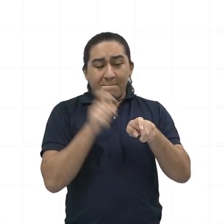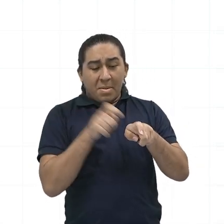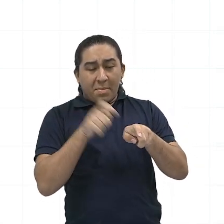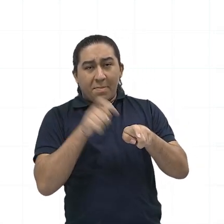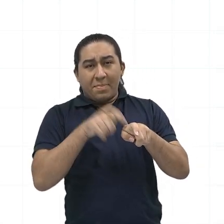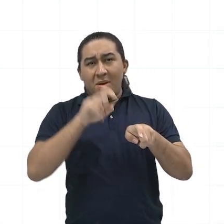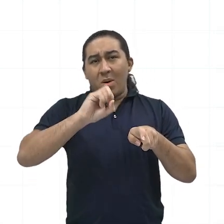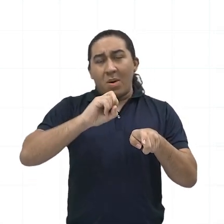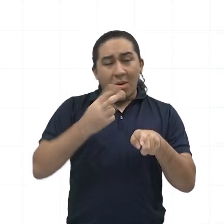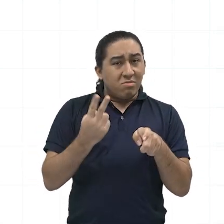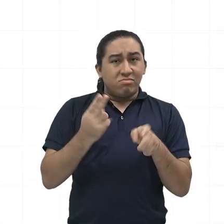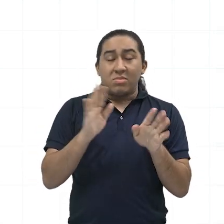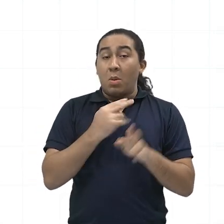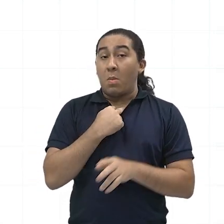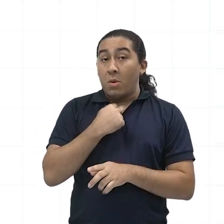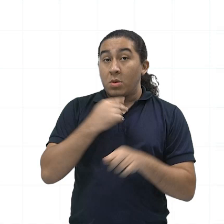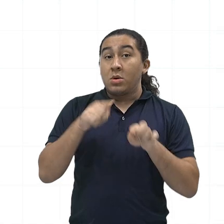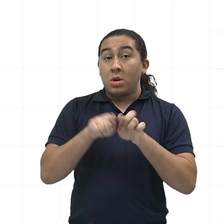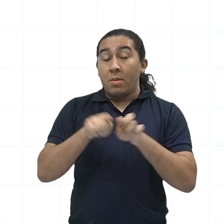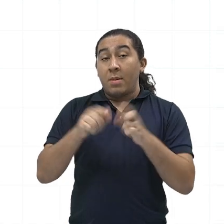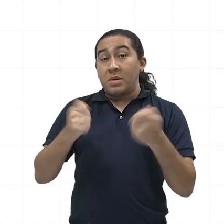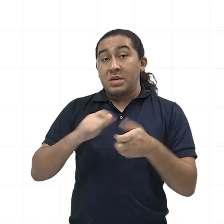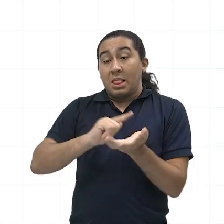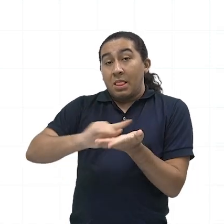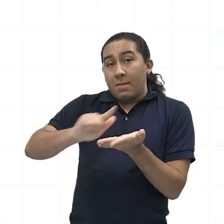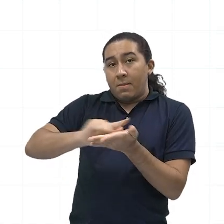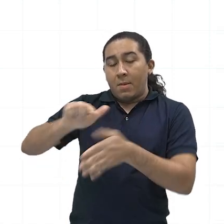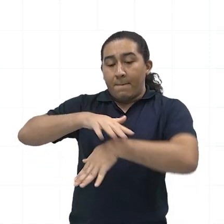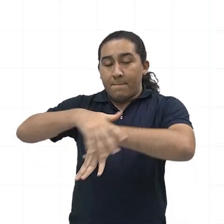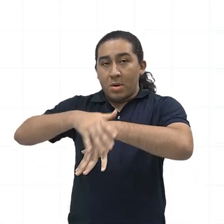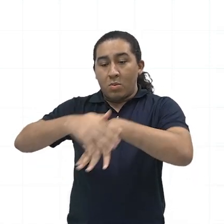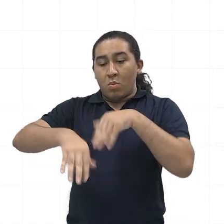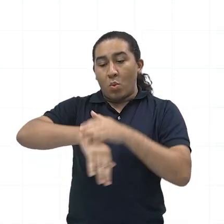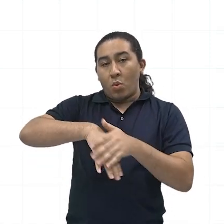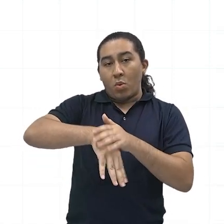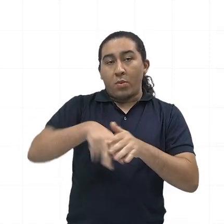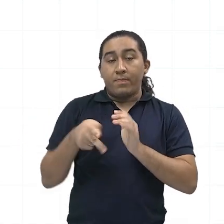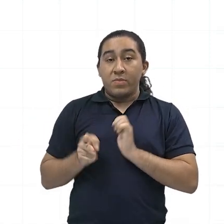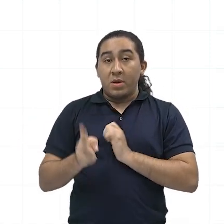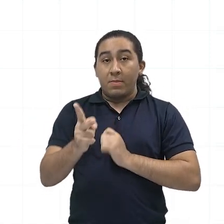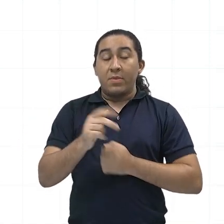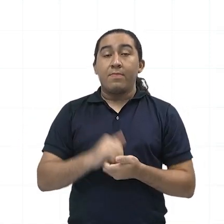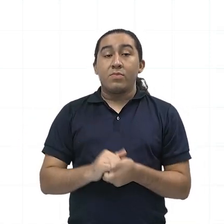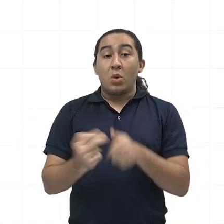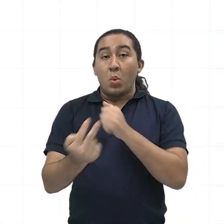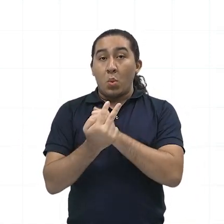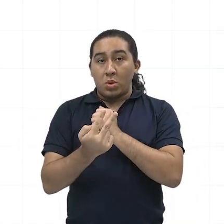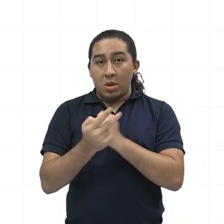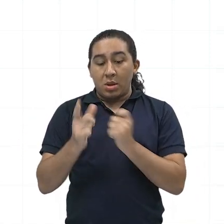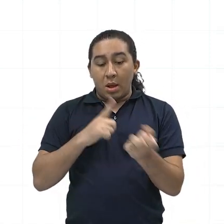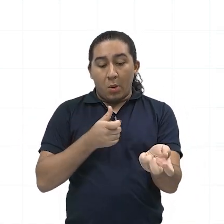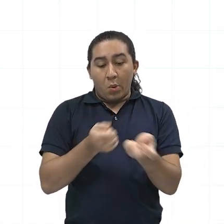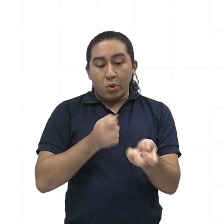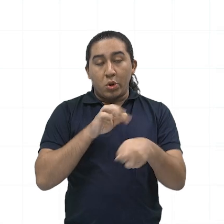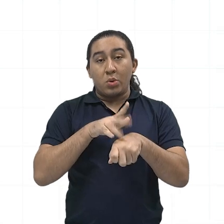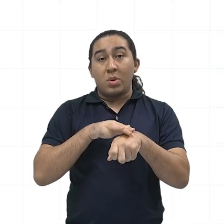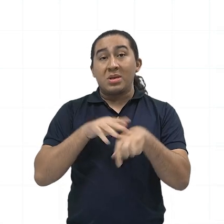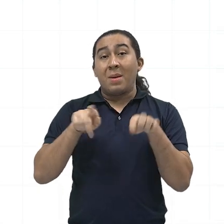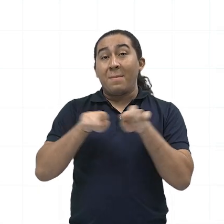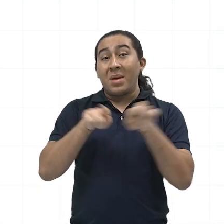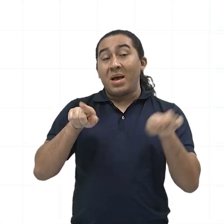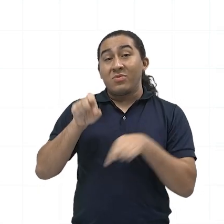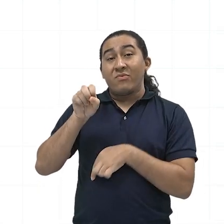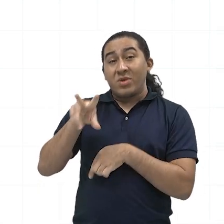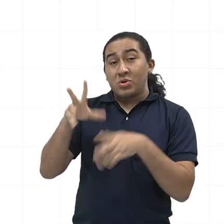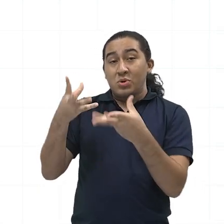as mãos constantemente quando está contaminado. O tratamento controlará a doença, porém não eliminará o vírus